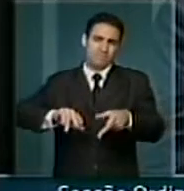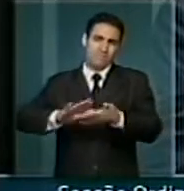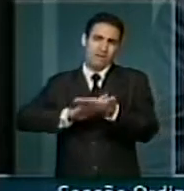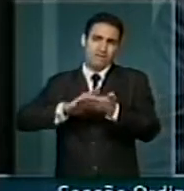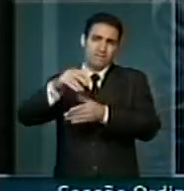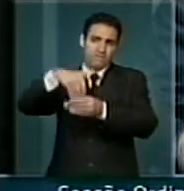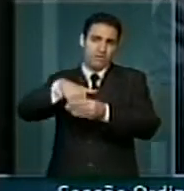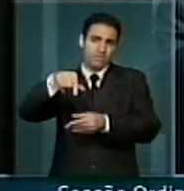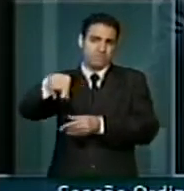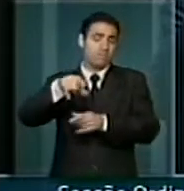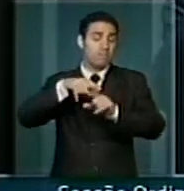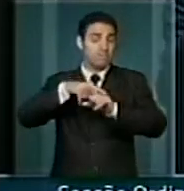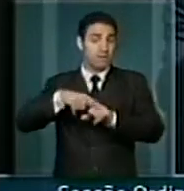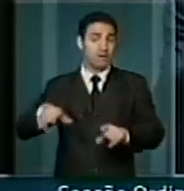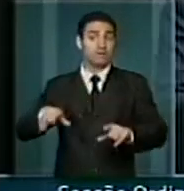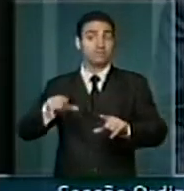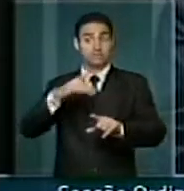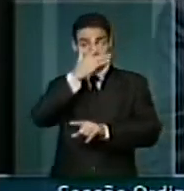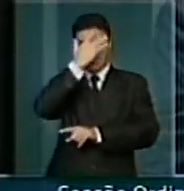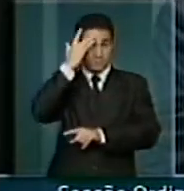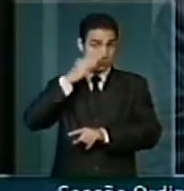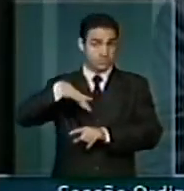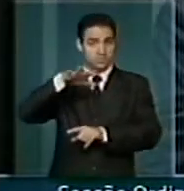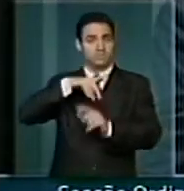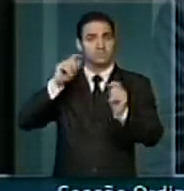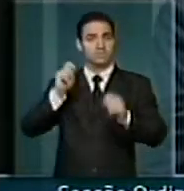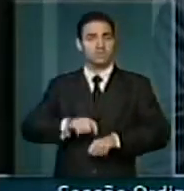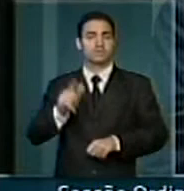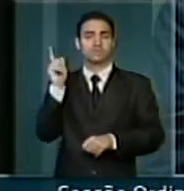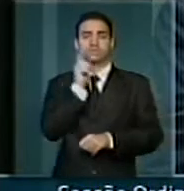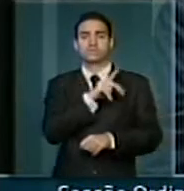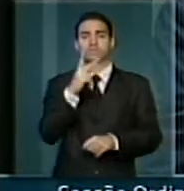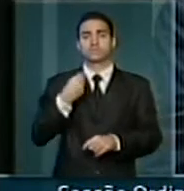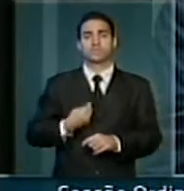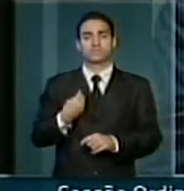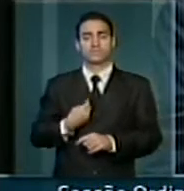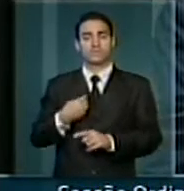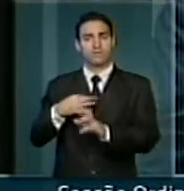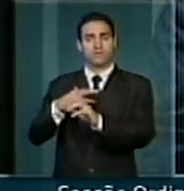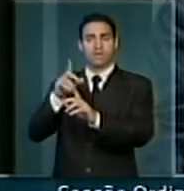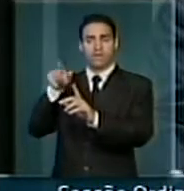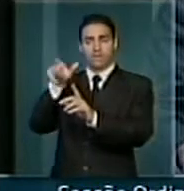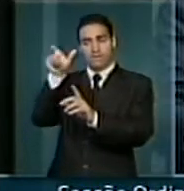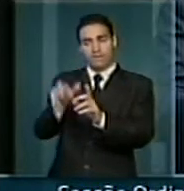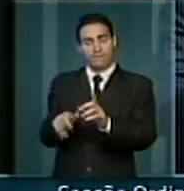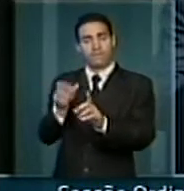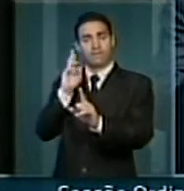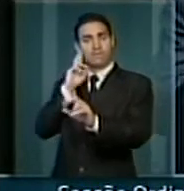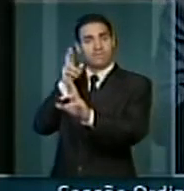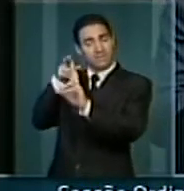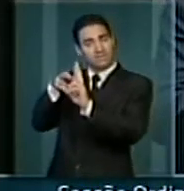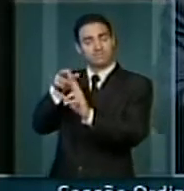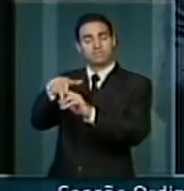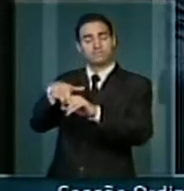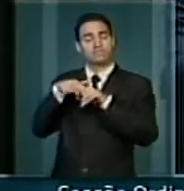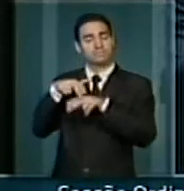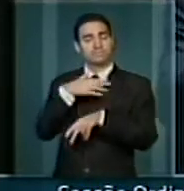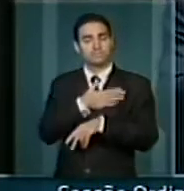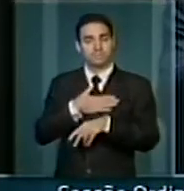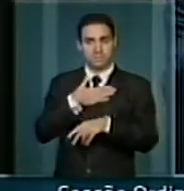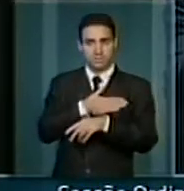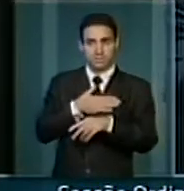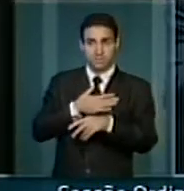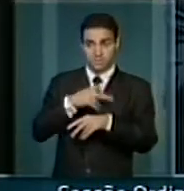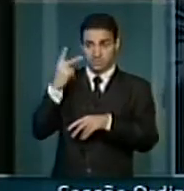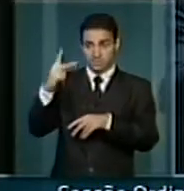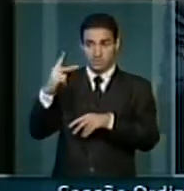essas pessoas podem ter na vossa trajetória e vossa história uma referência. Portanto, com muito prazer, eu